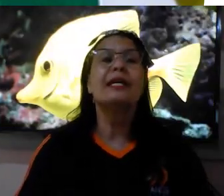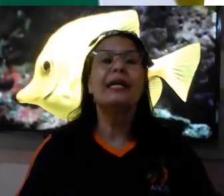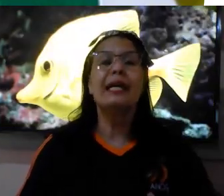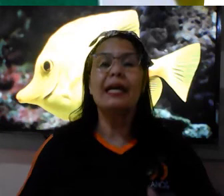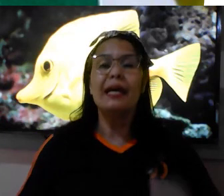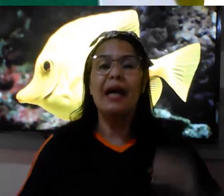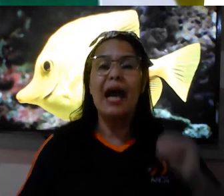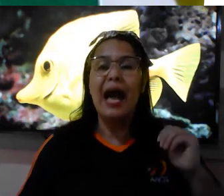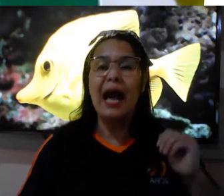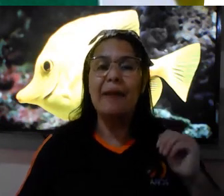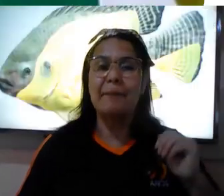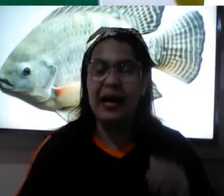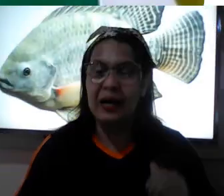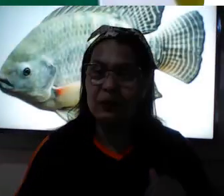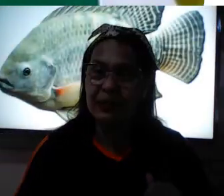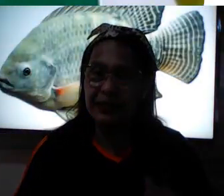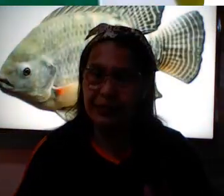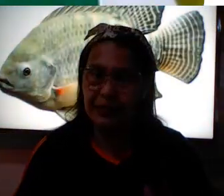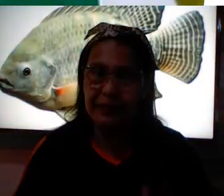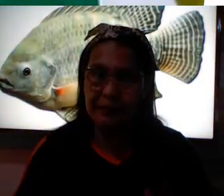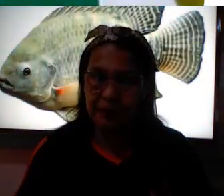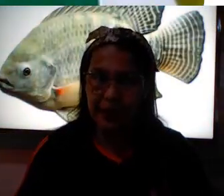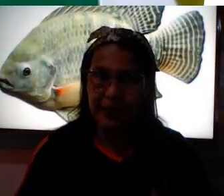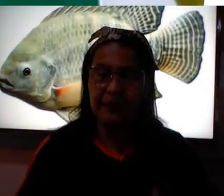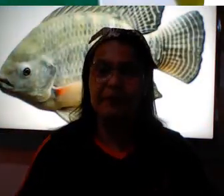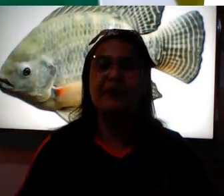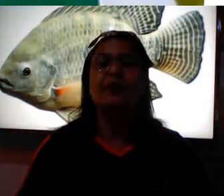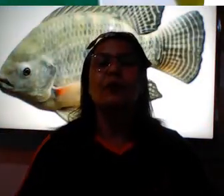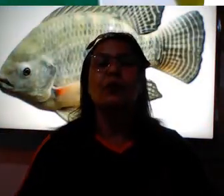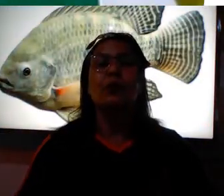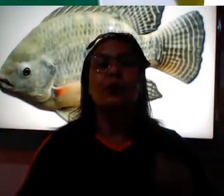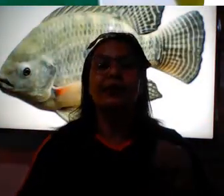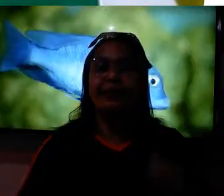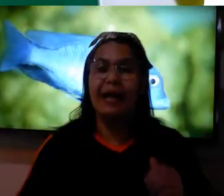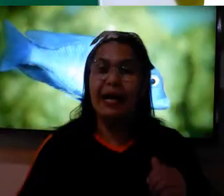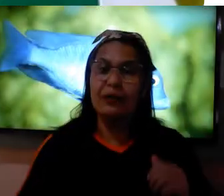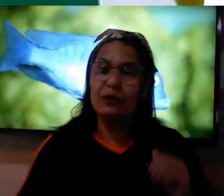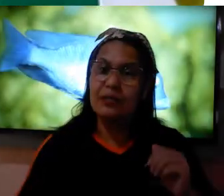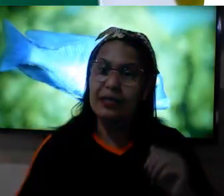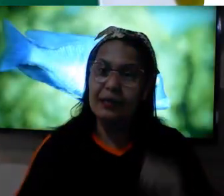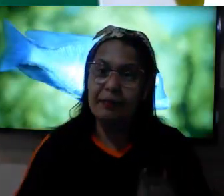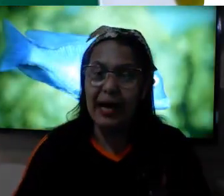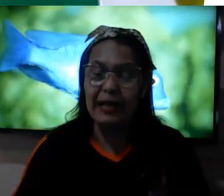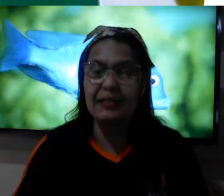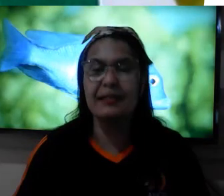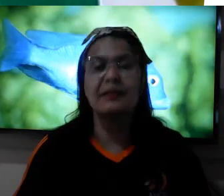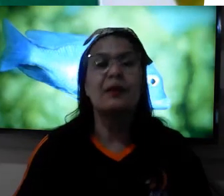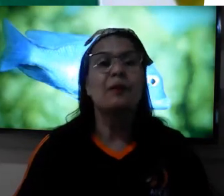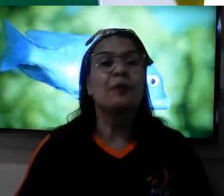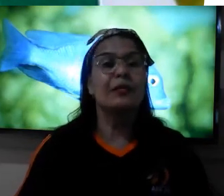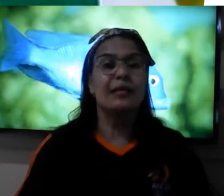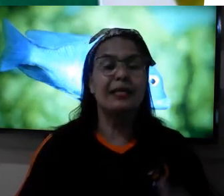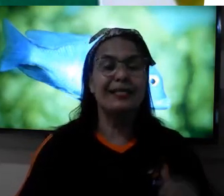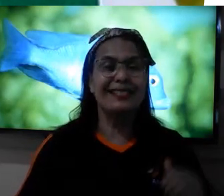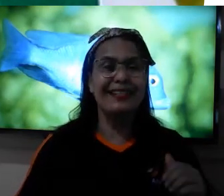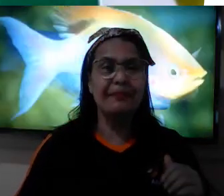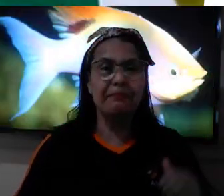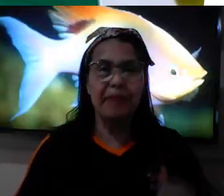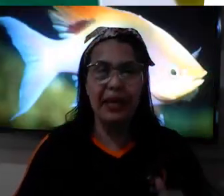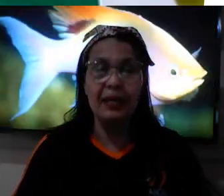respeitá-los e amá-los também. Cuidar dos animais, pois